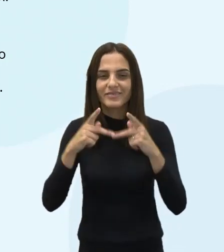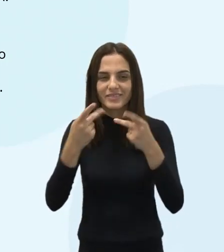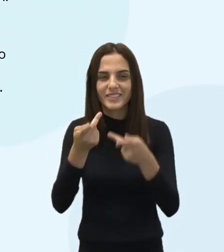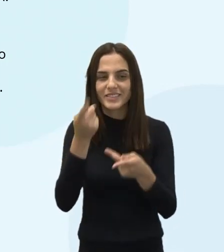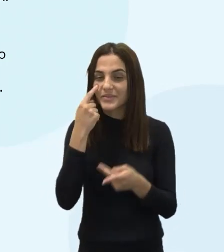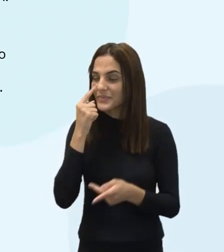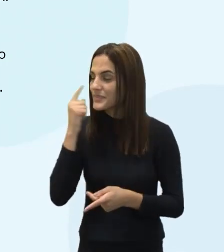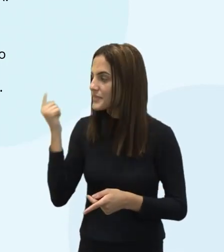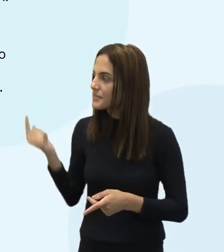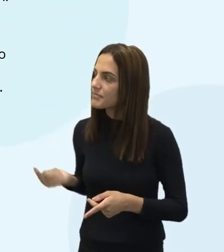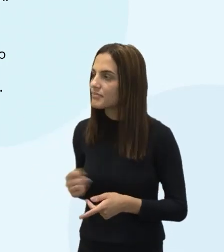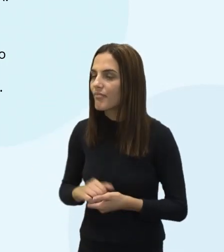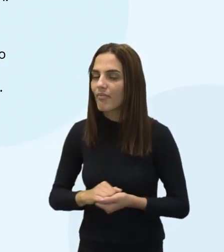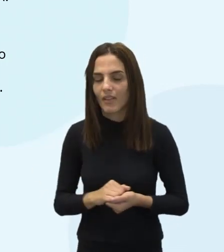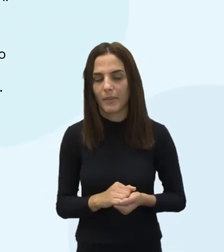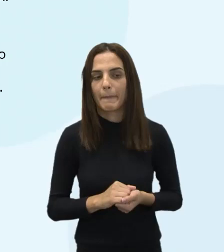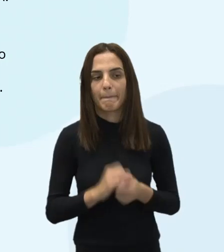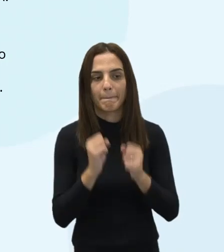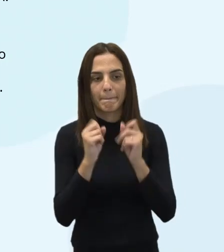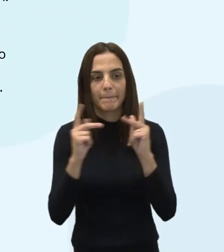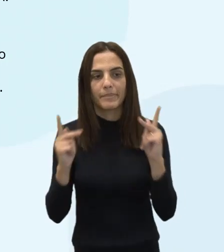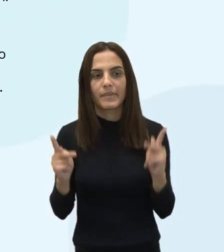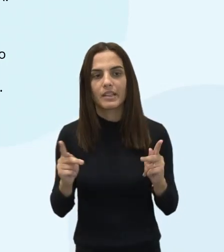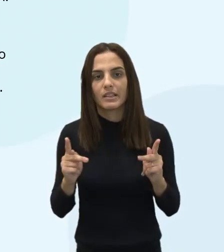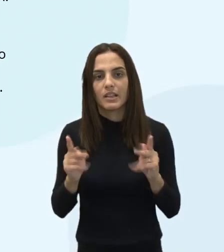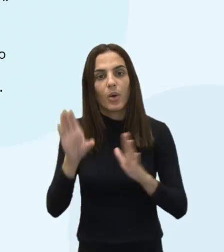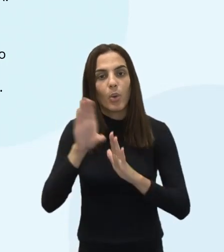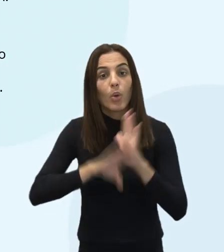nessa referência para você. Tá? E onde está